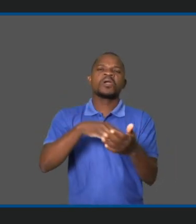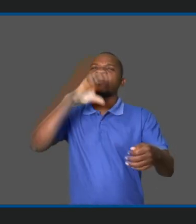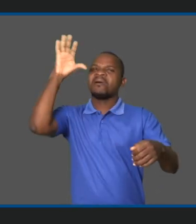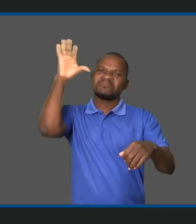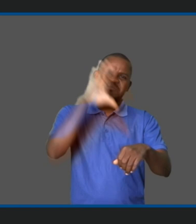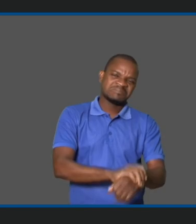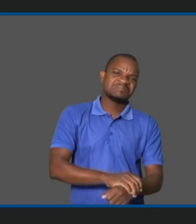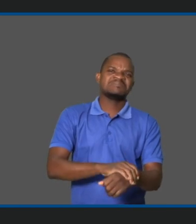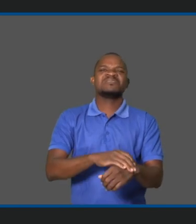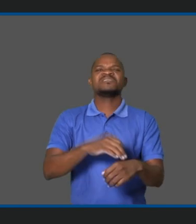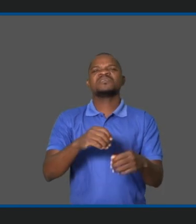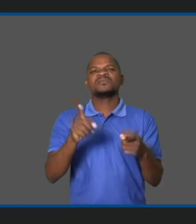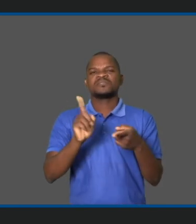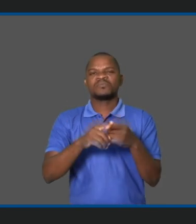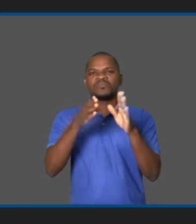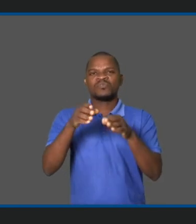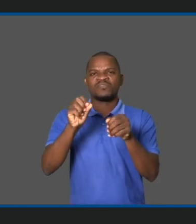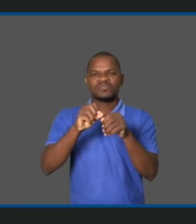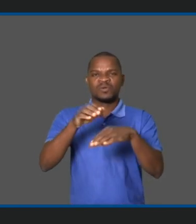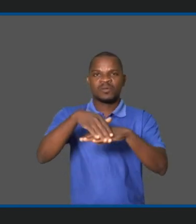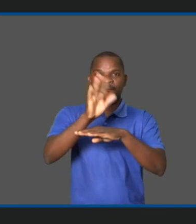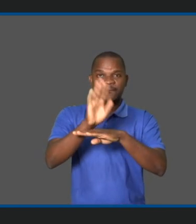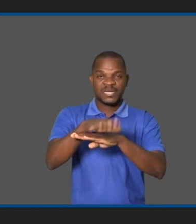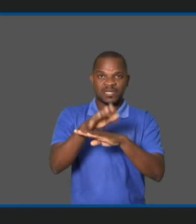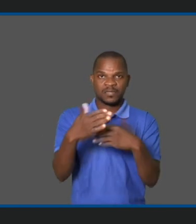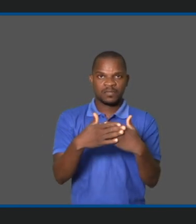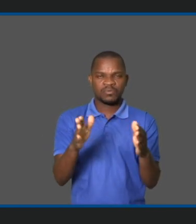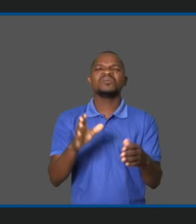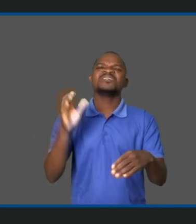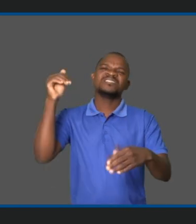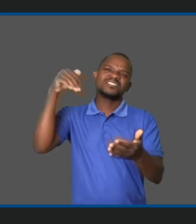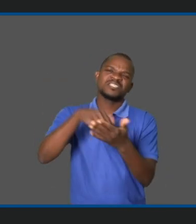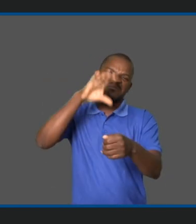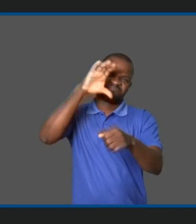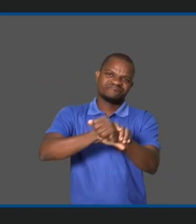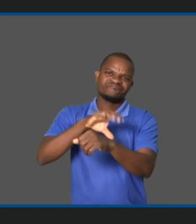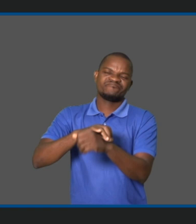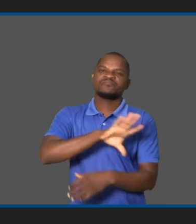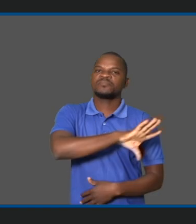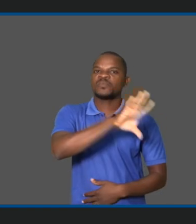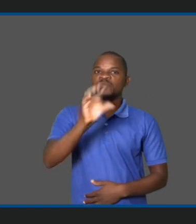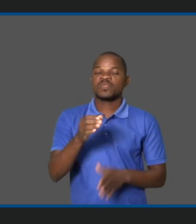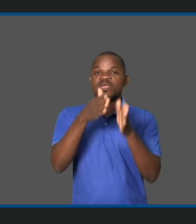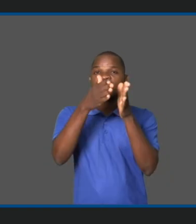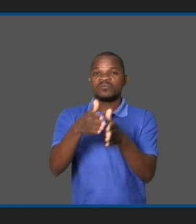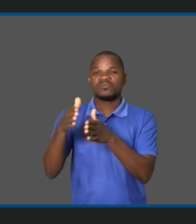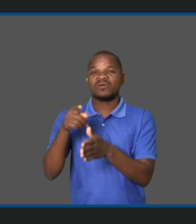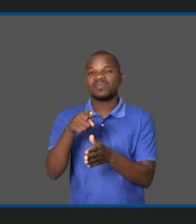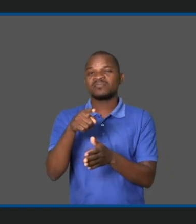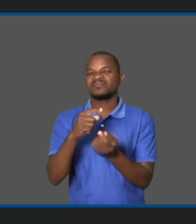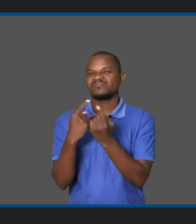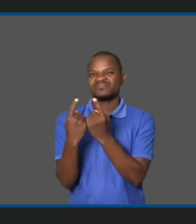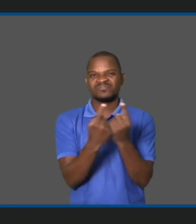uma situação em que vários cidadãos também são detidos. São